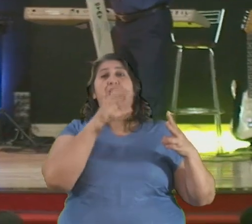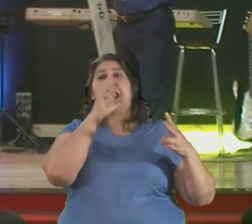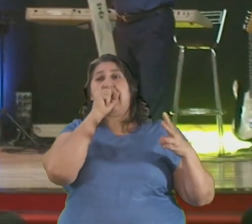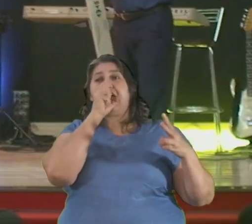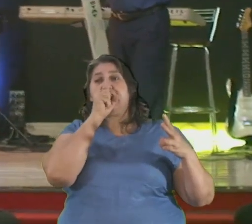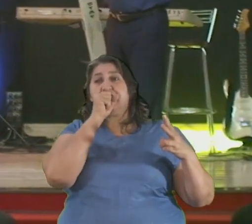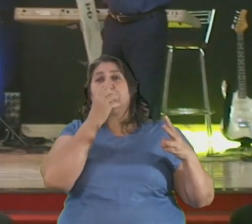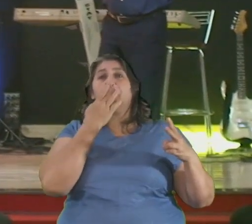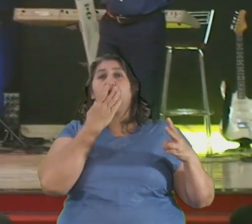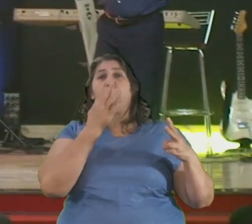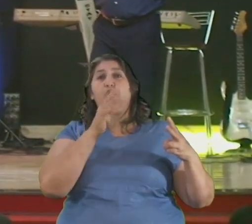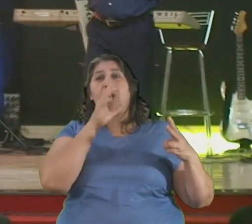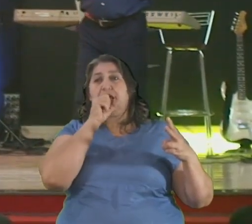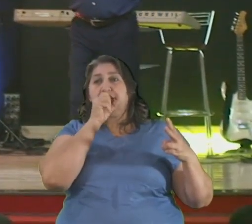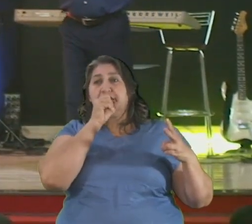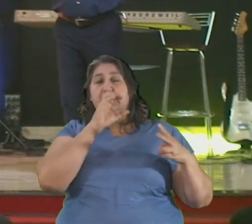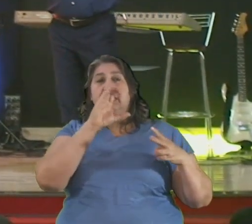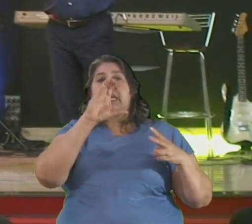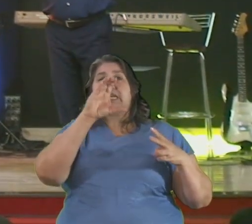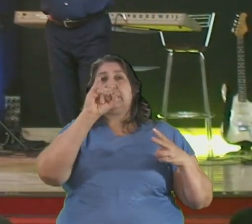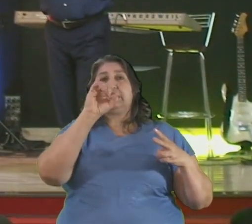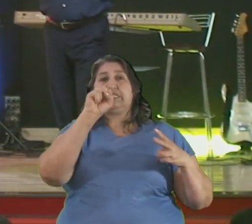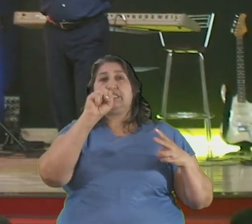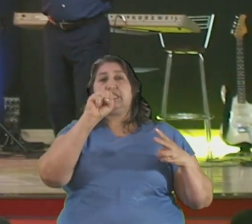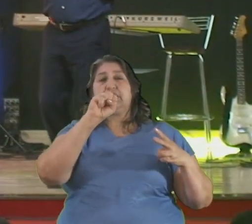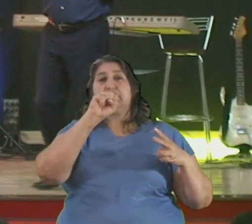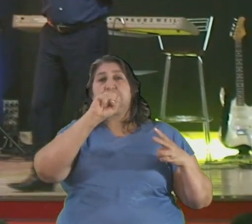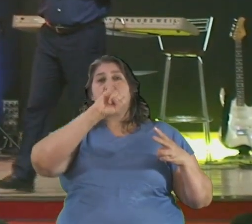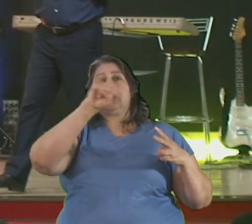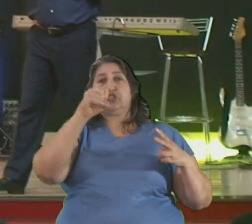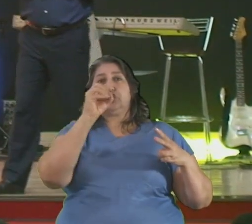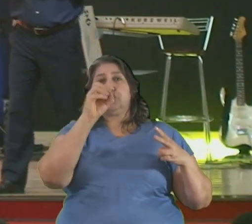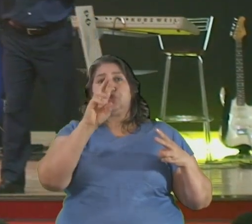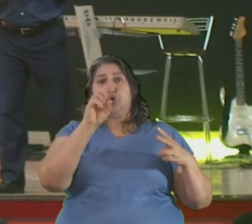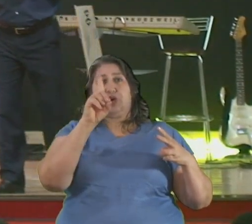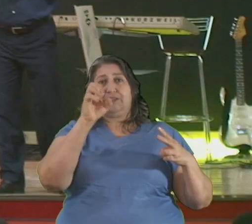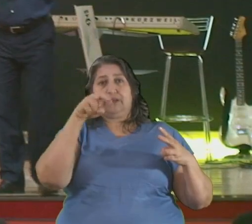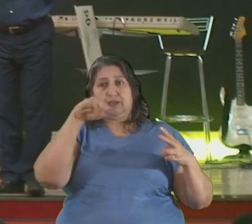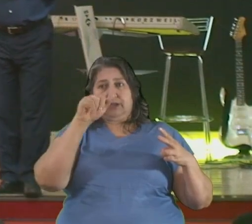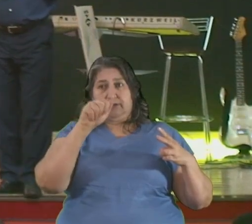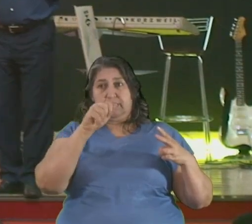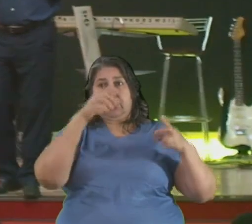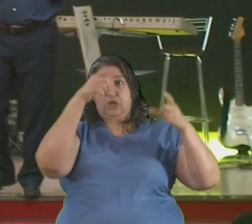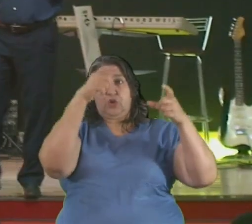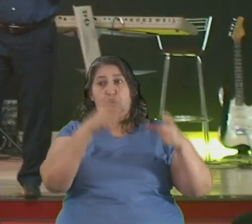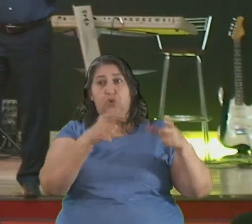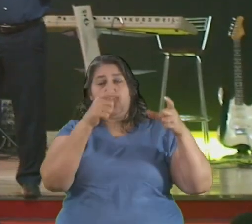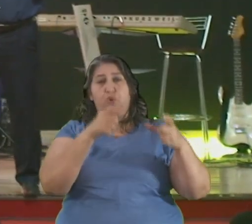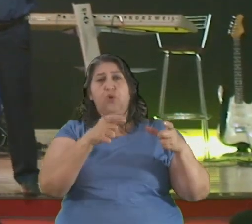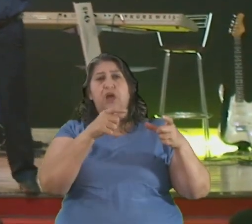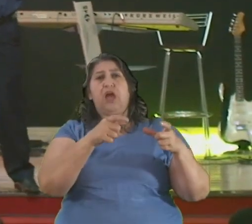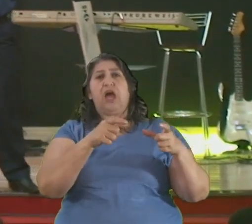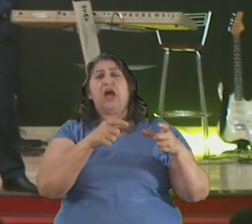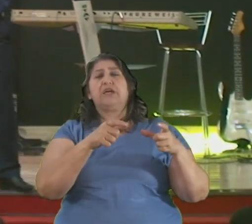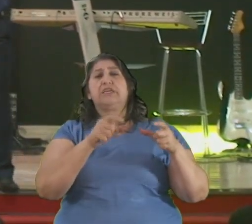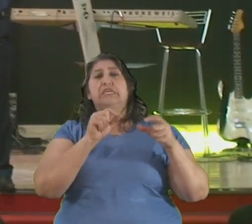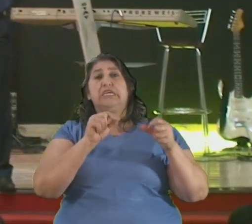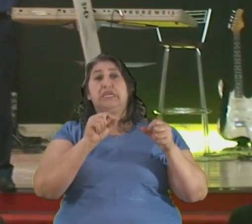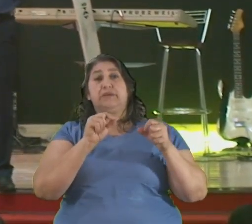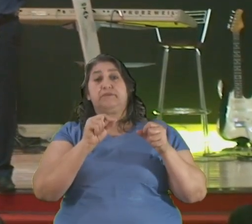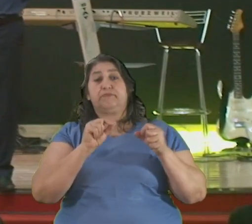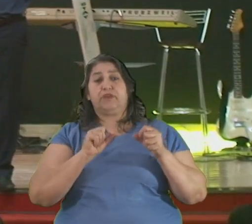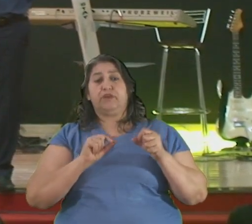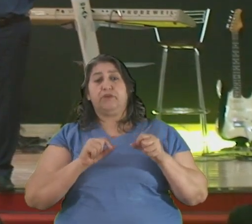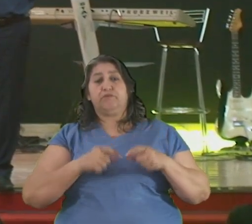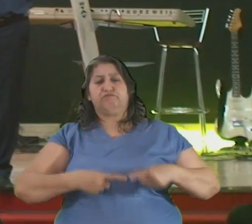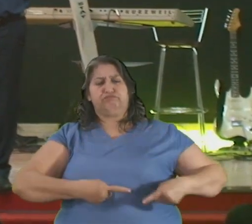na Cisjordânia. A Cisjordânia é uma área que foi conquistada pela Jordânia